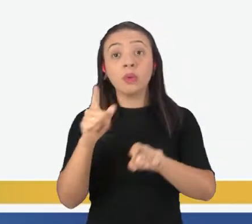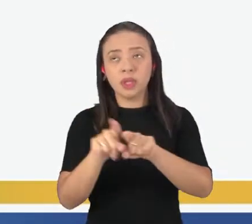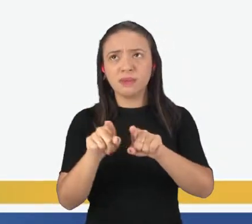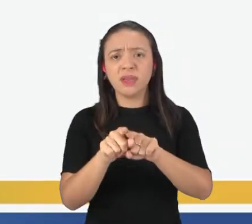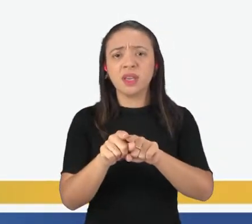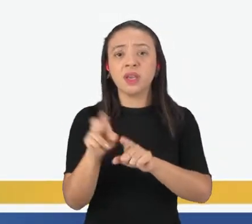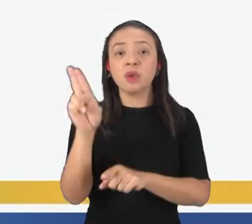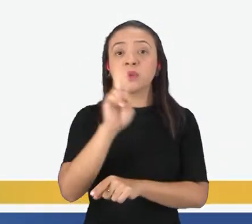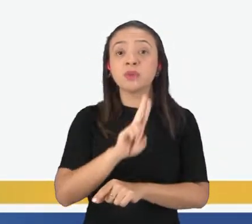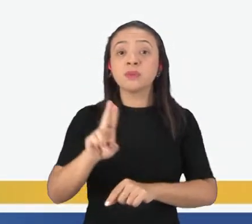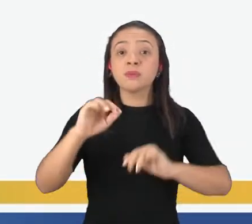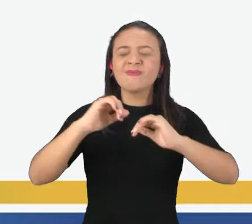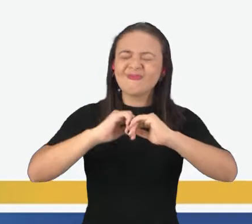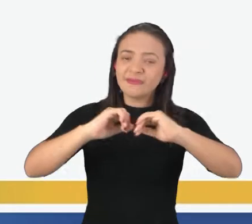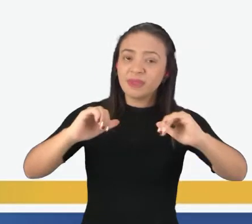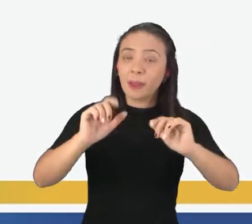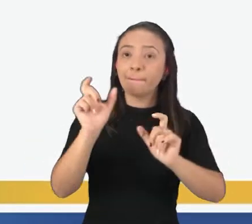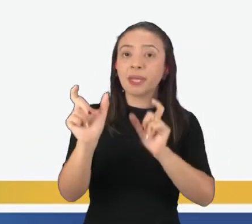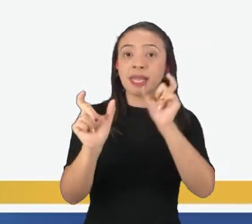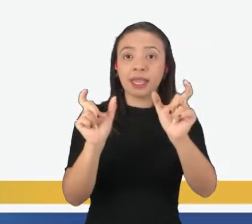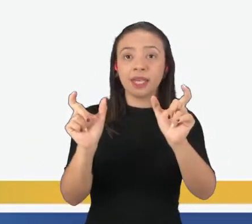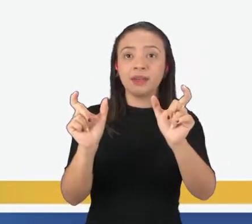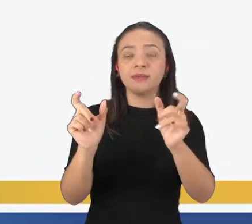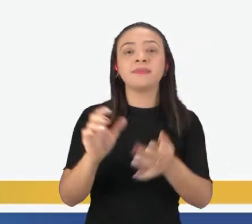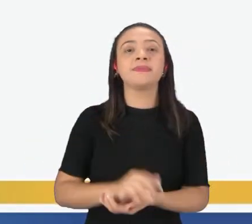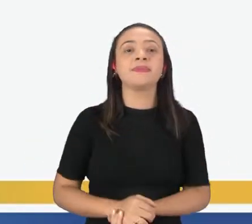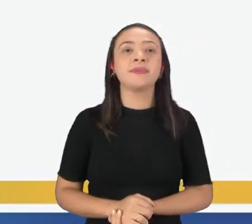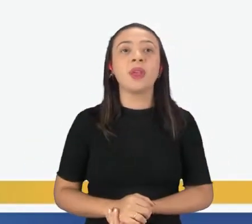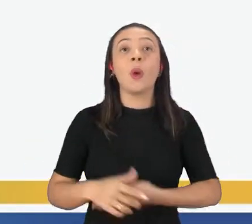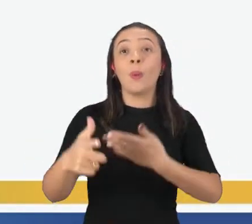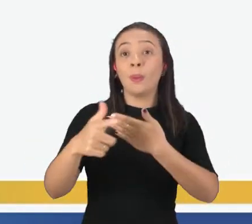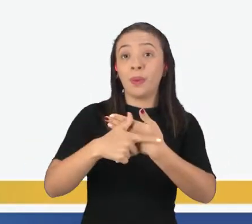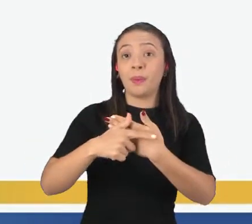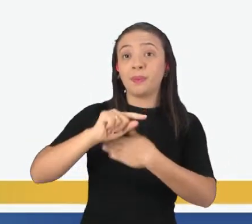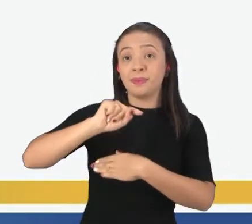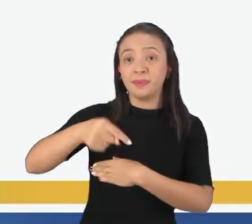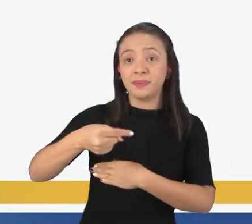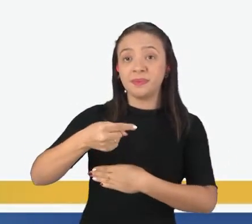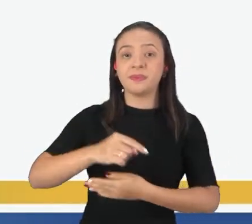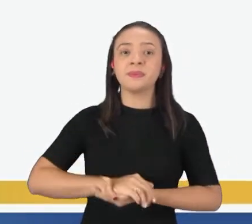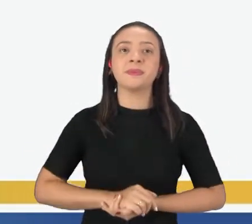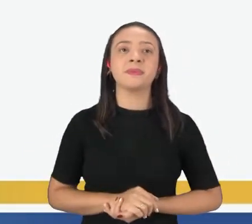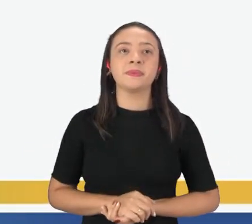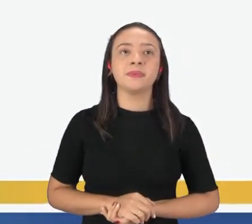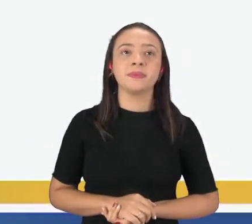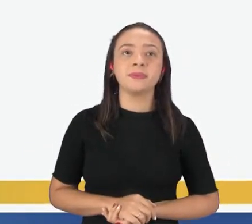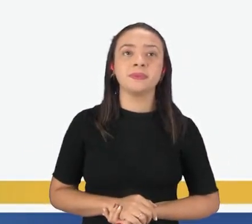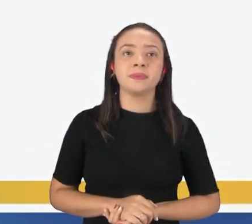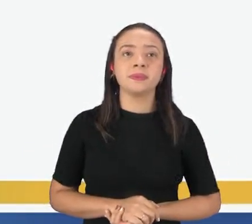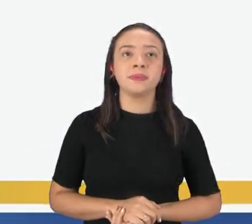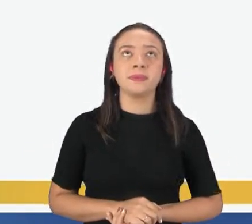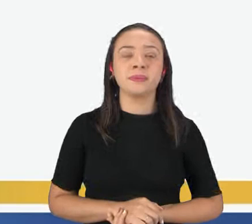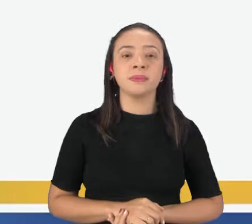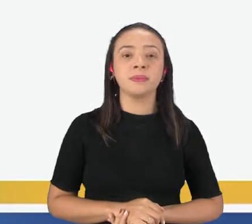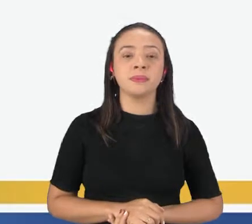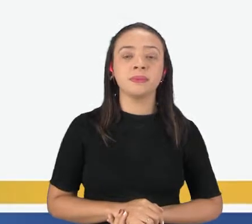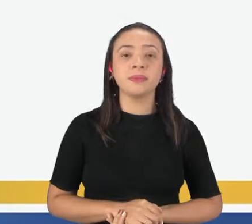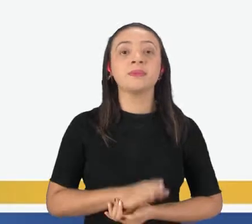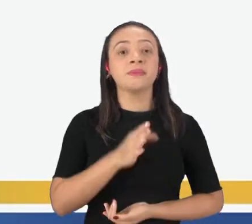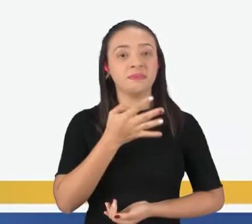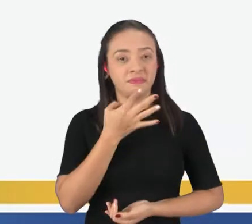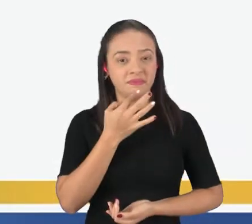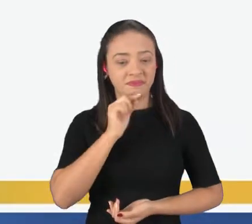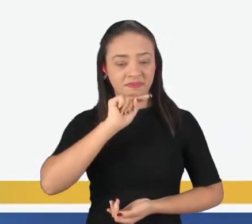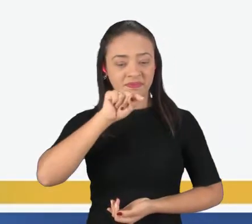separar palavras e expressões. Essa é a função da vírgula aí, ó. Ok? Então, a gente conheceu